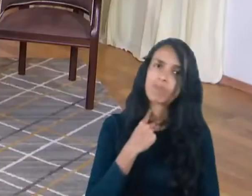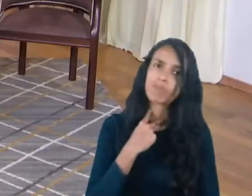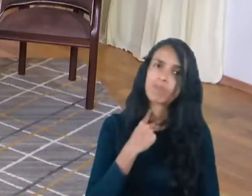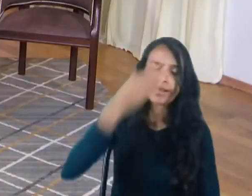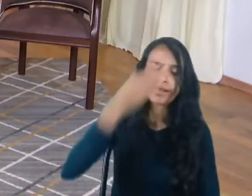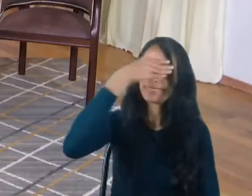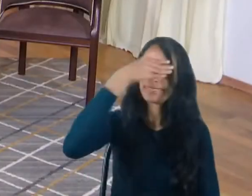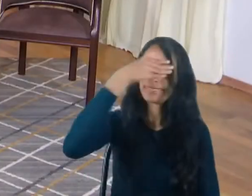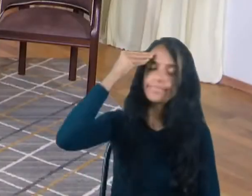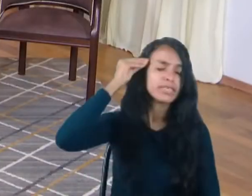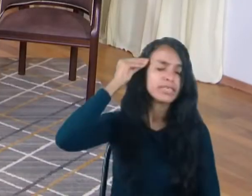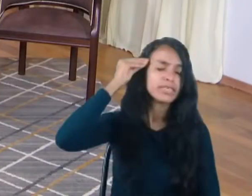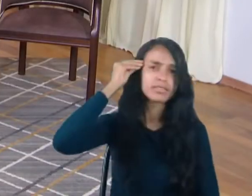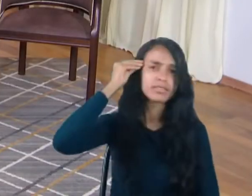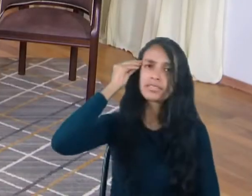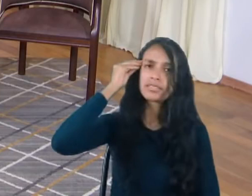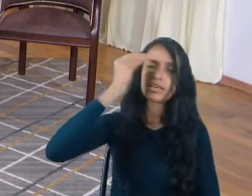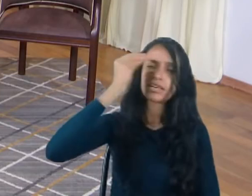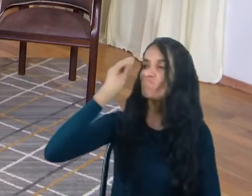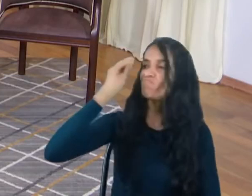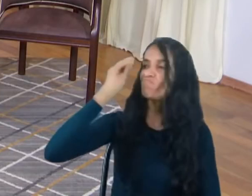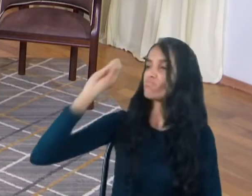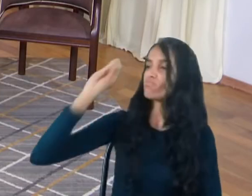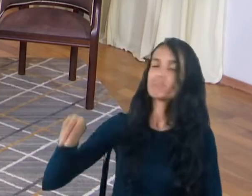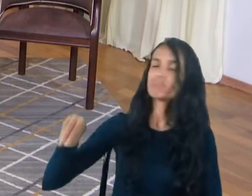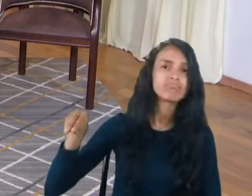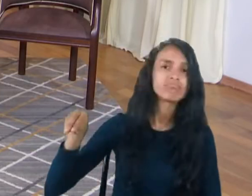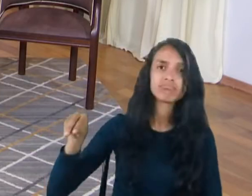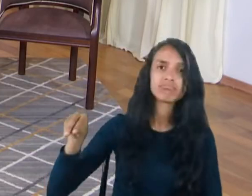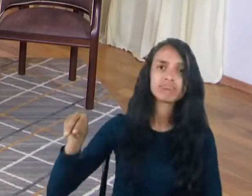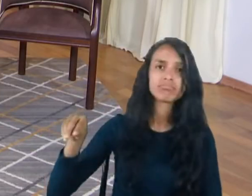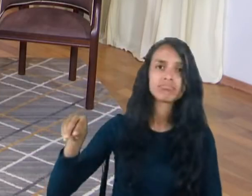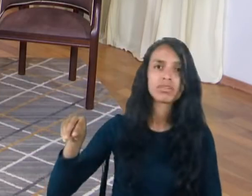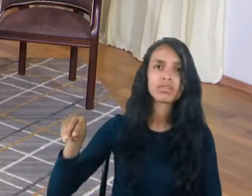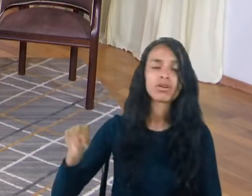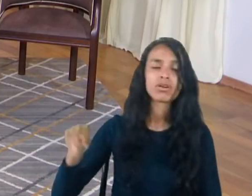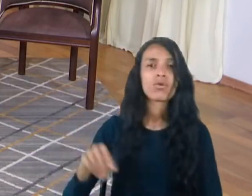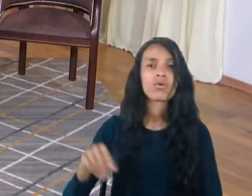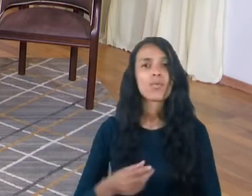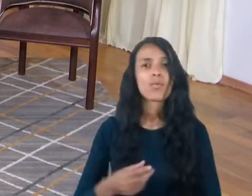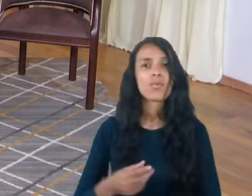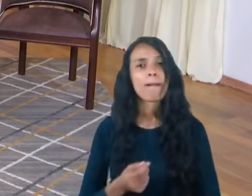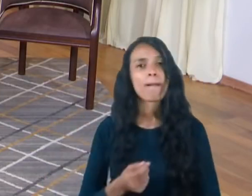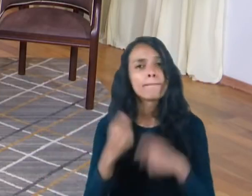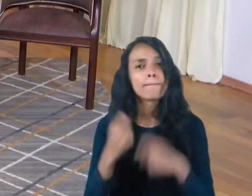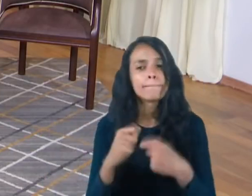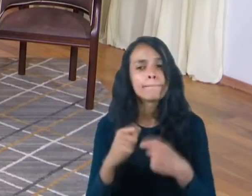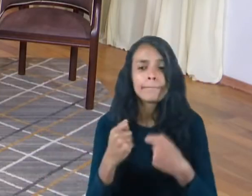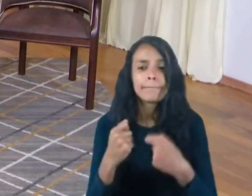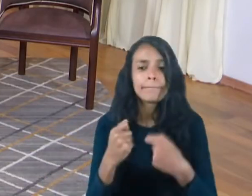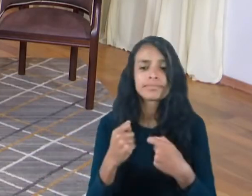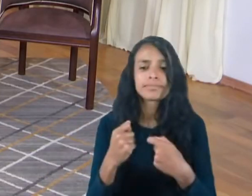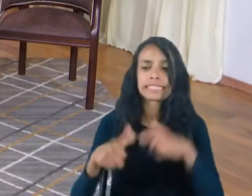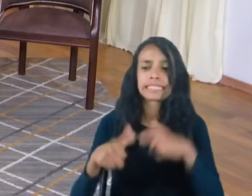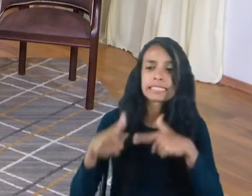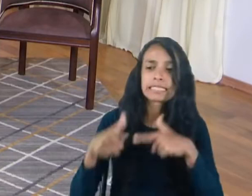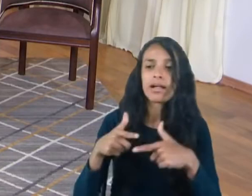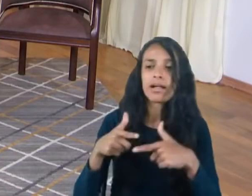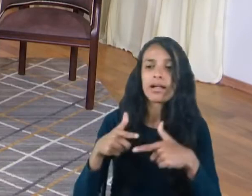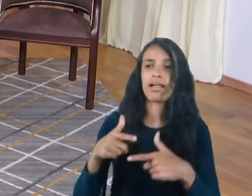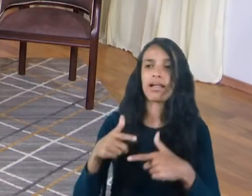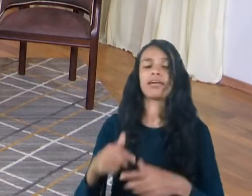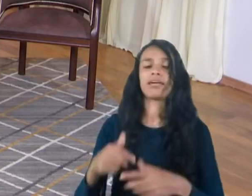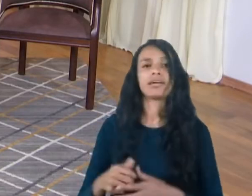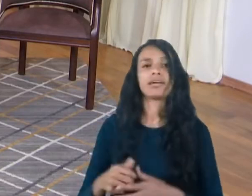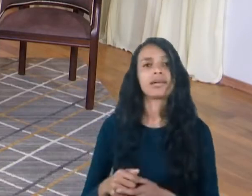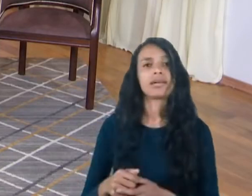de ver a juventude forte, de ver a juventude